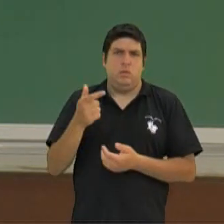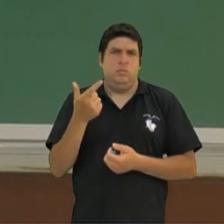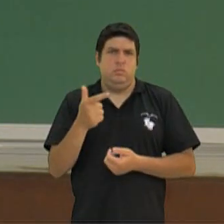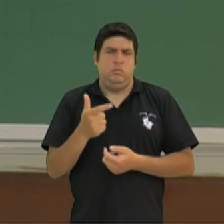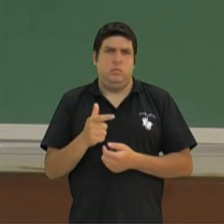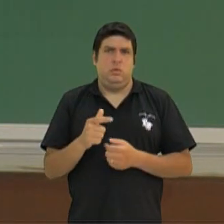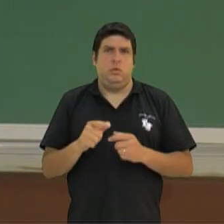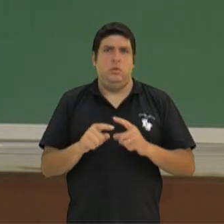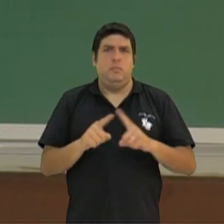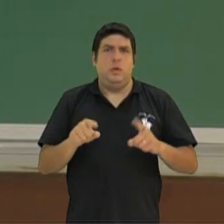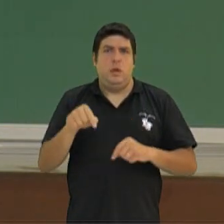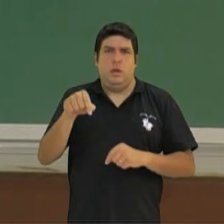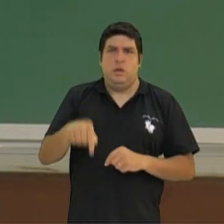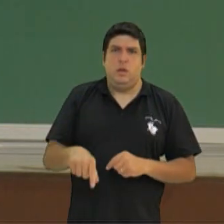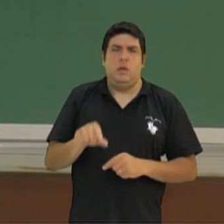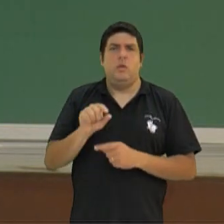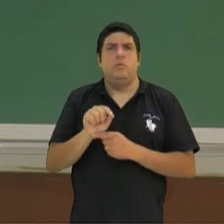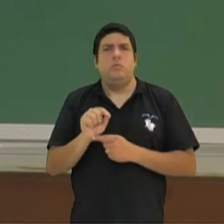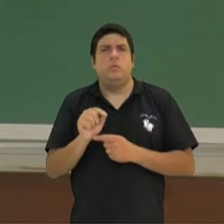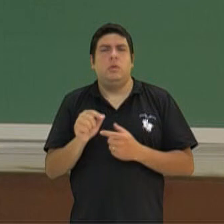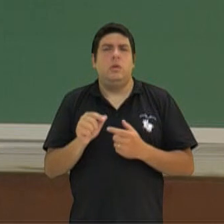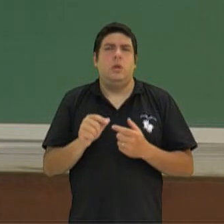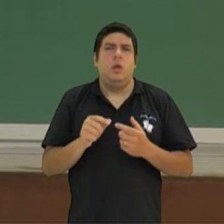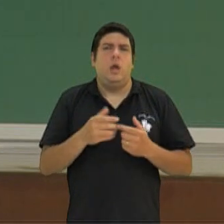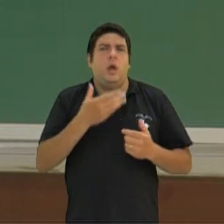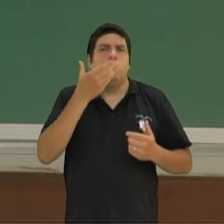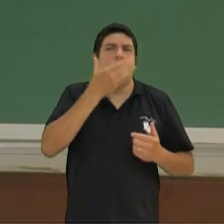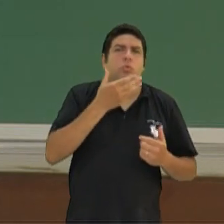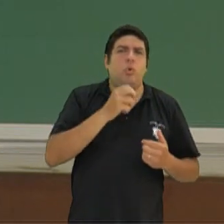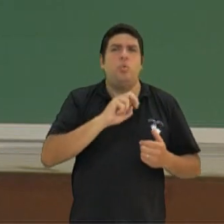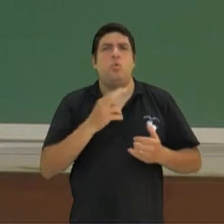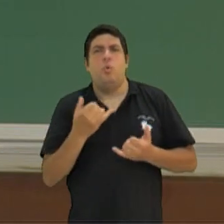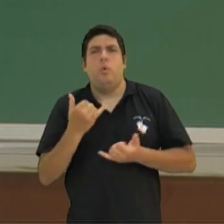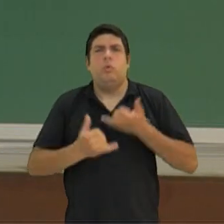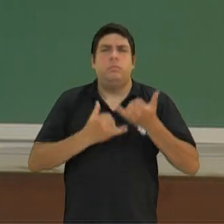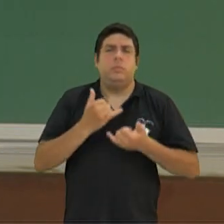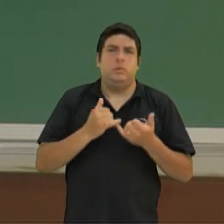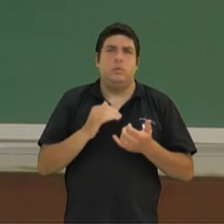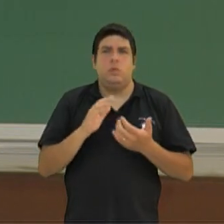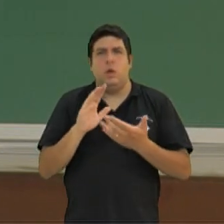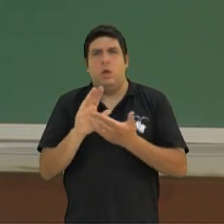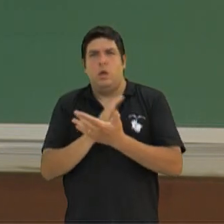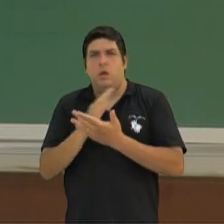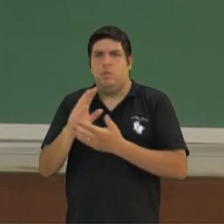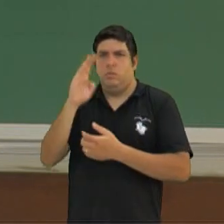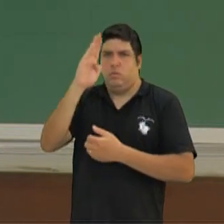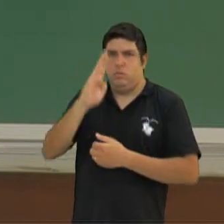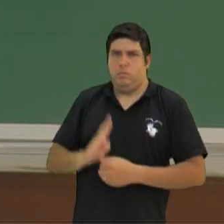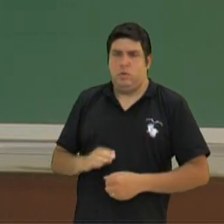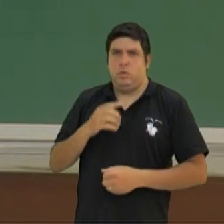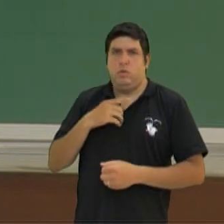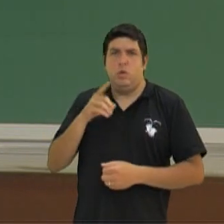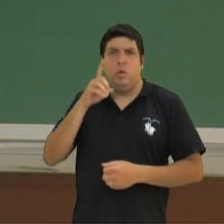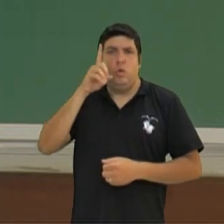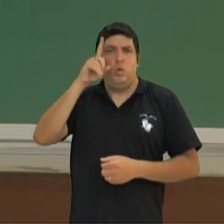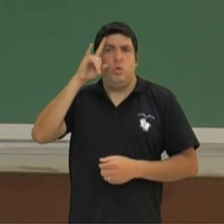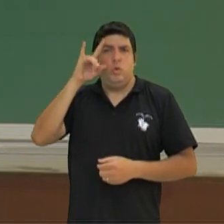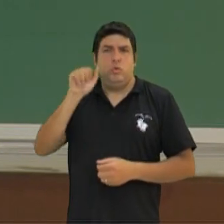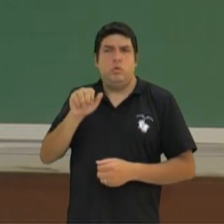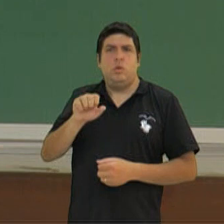Talvez a questão do trick or treat, do doce ou travessuras. Em algumas regiões do Brasil, muitas crianças saem no dia de São Cosme e